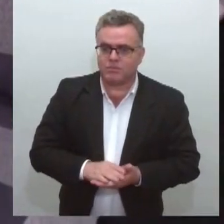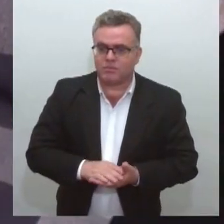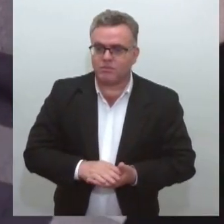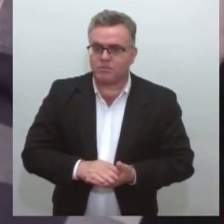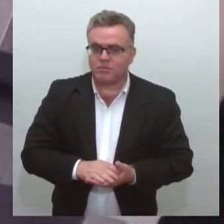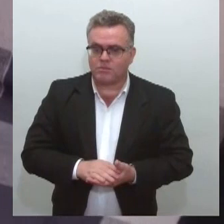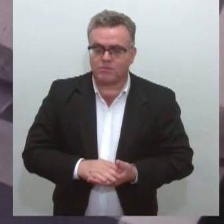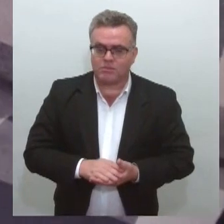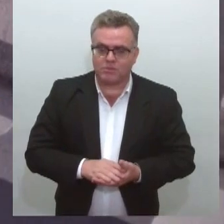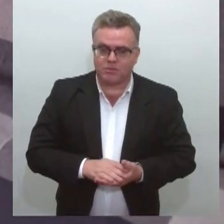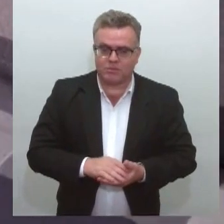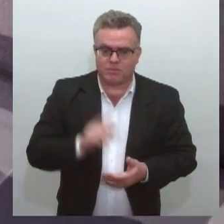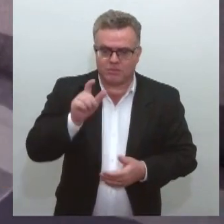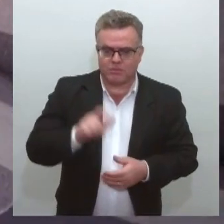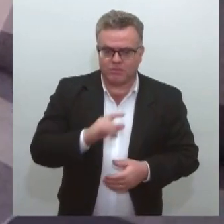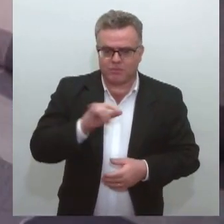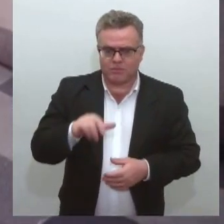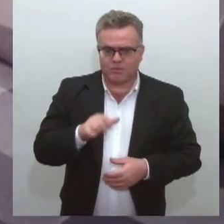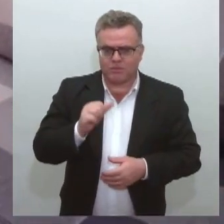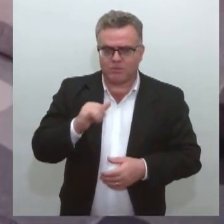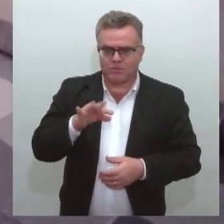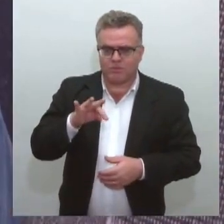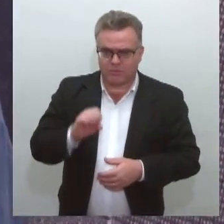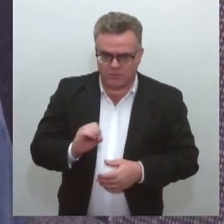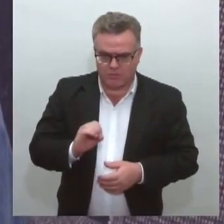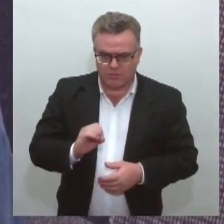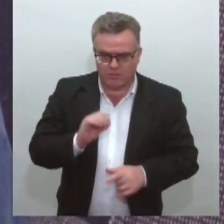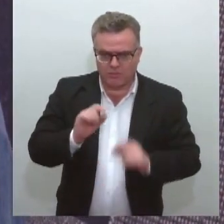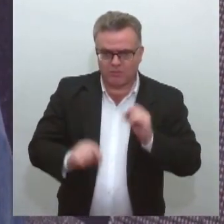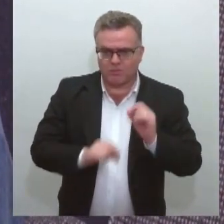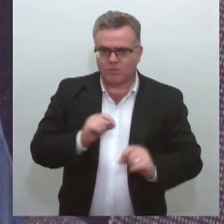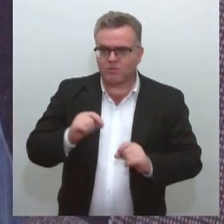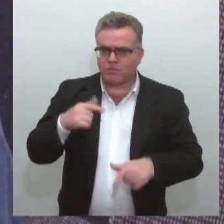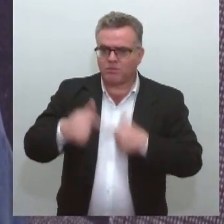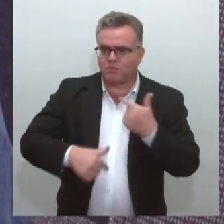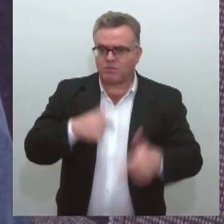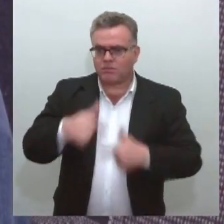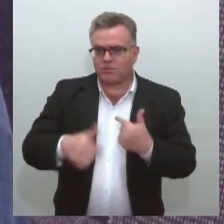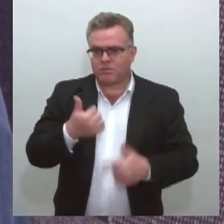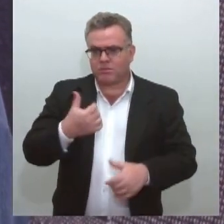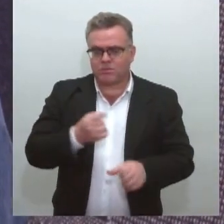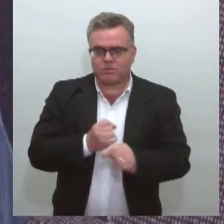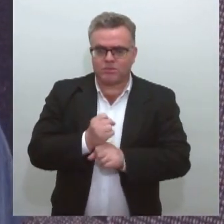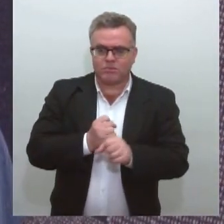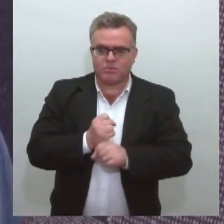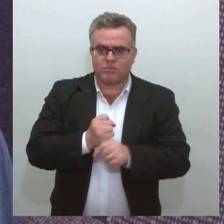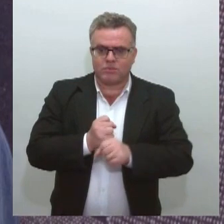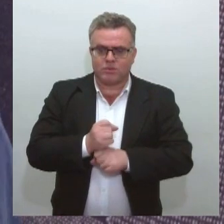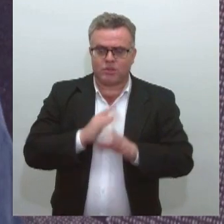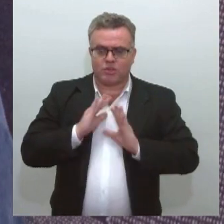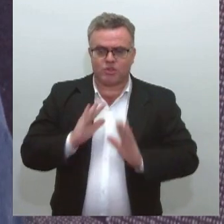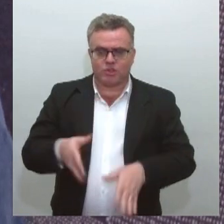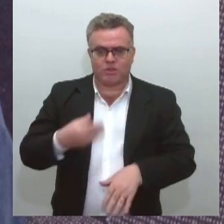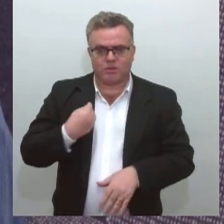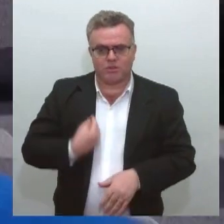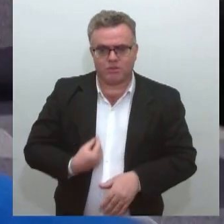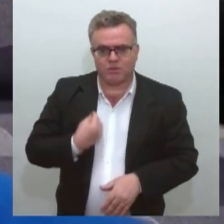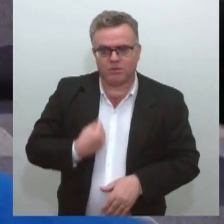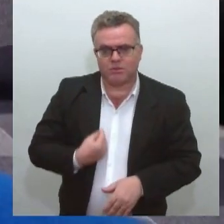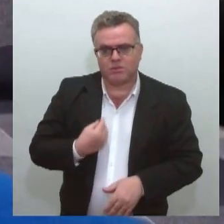Joildo é um exemplo de resiliência. Por quase 18 anos, ele viveu com apenas 40% da função